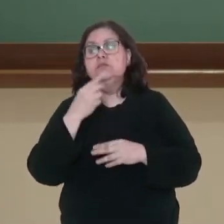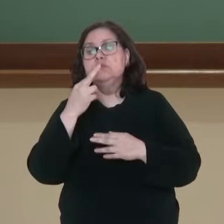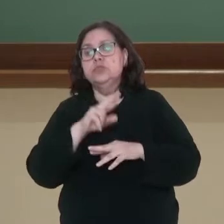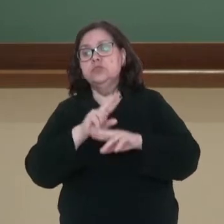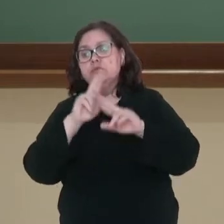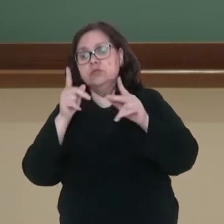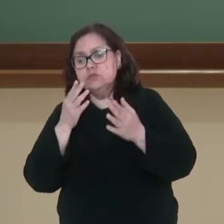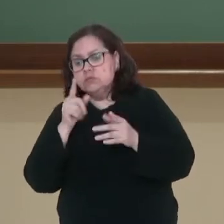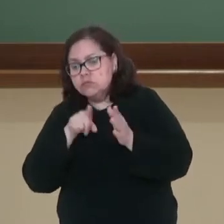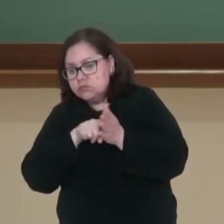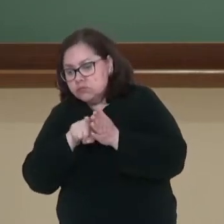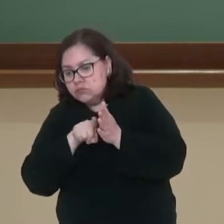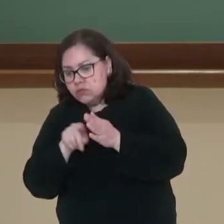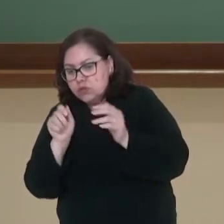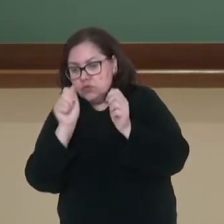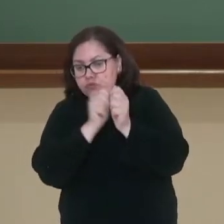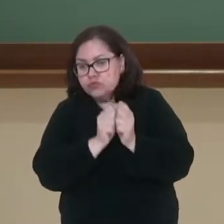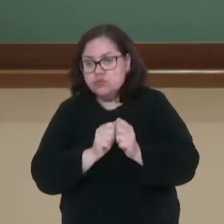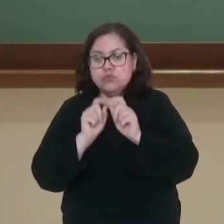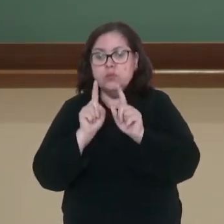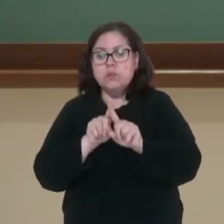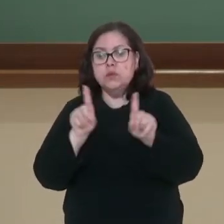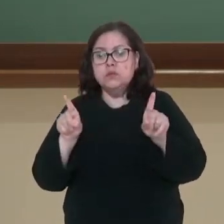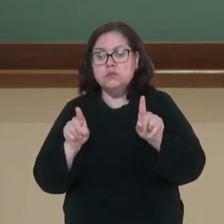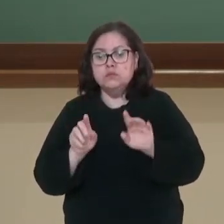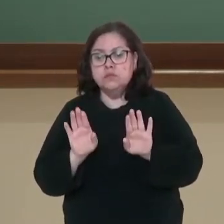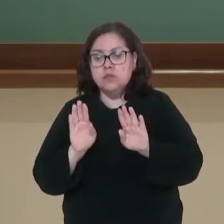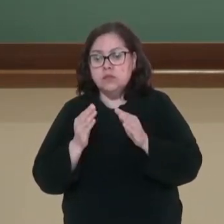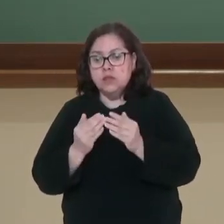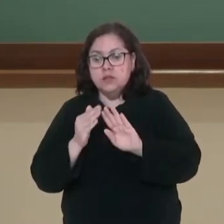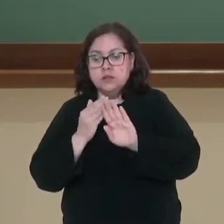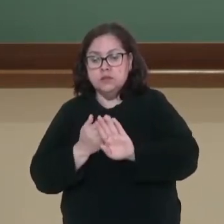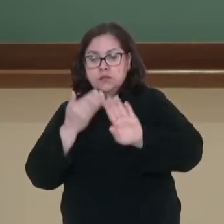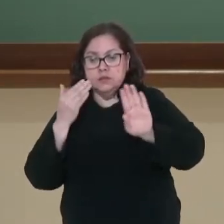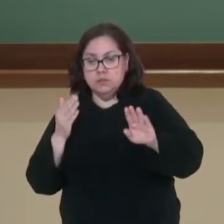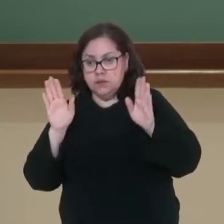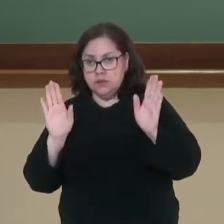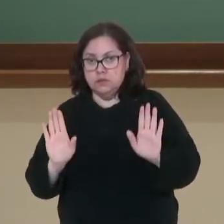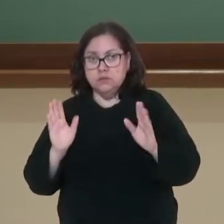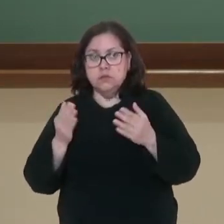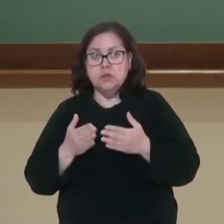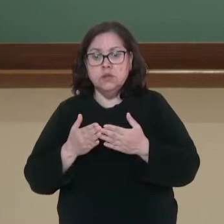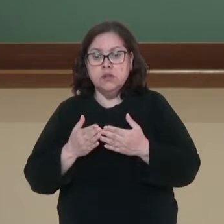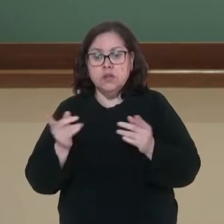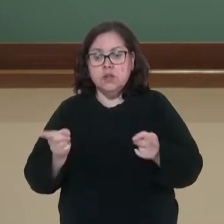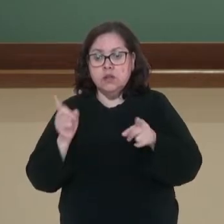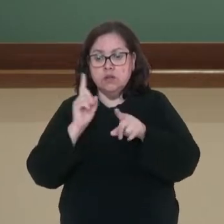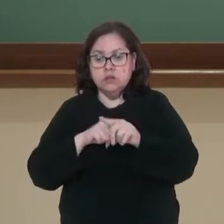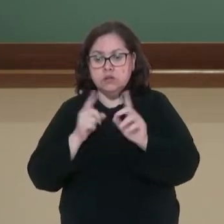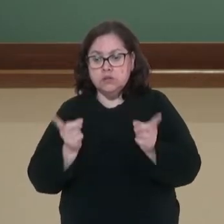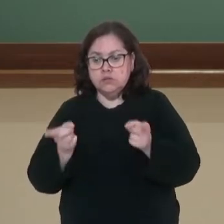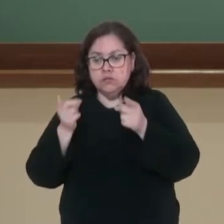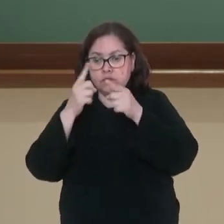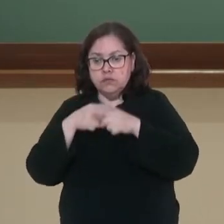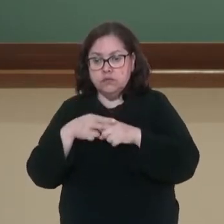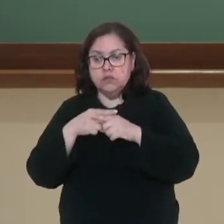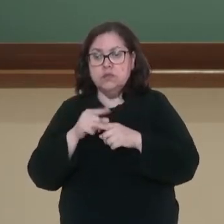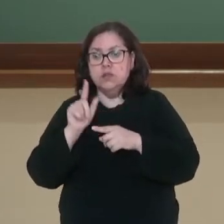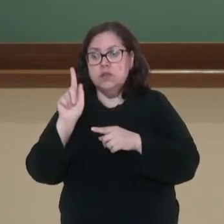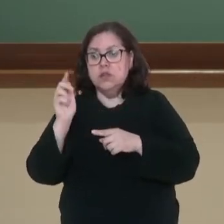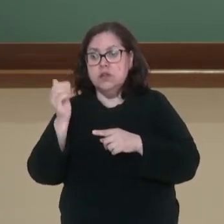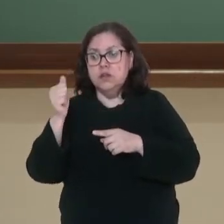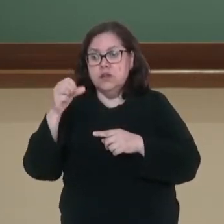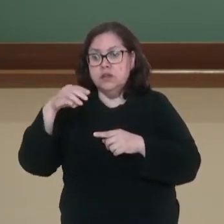são analisados conjuntamente, porém estão em cromossomos diferentes, separados. Na hora de formação dos gametas, pega um daqui,